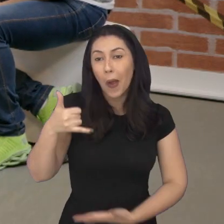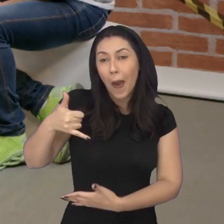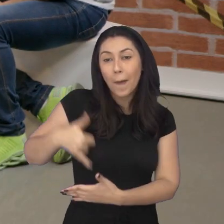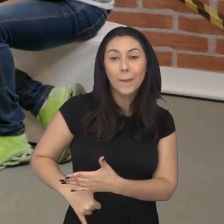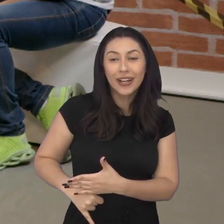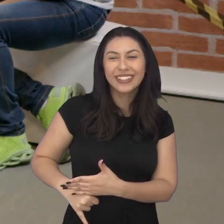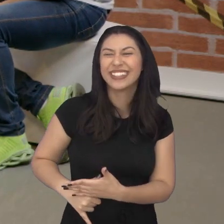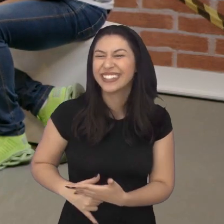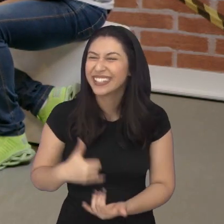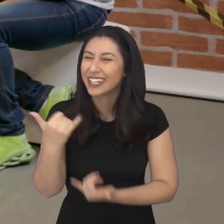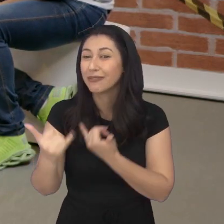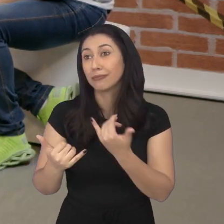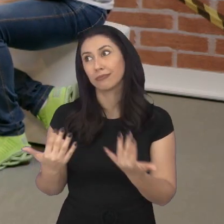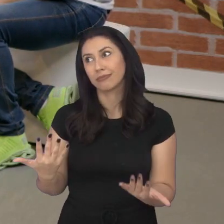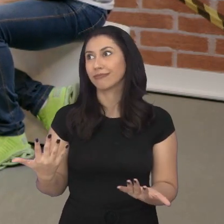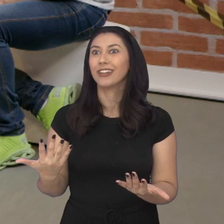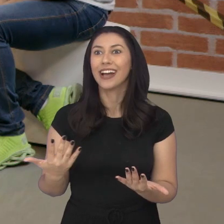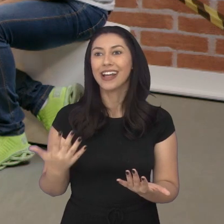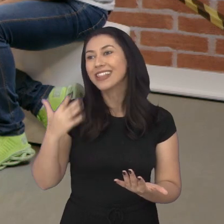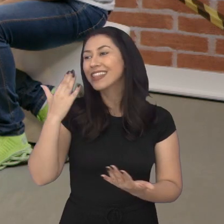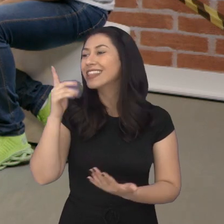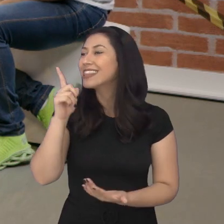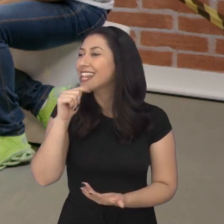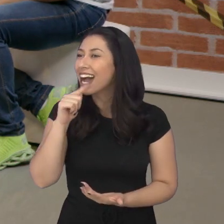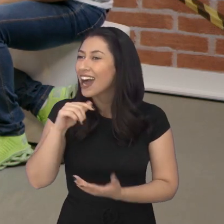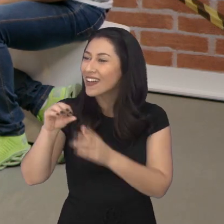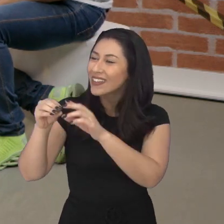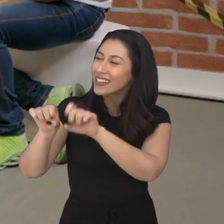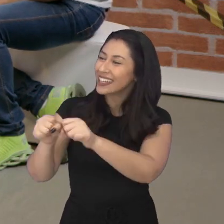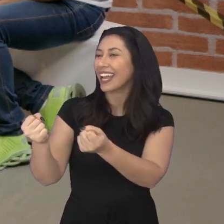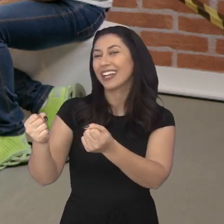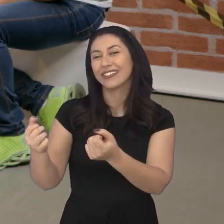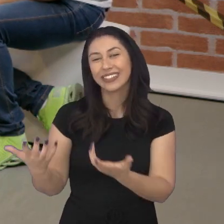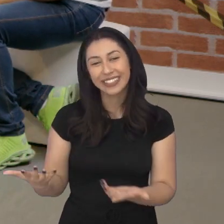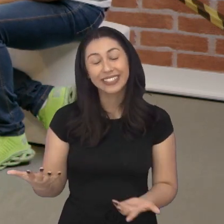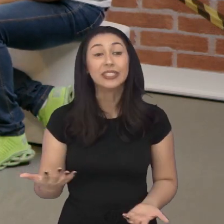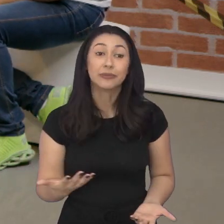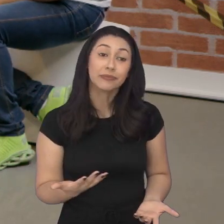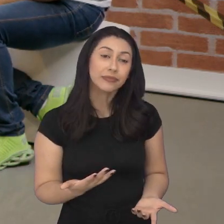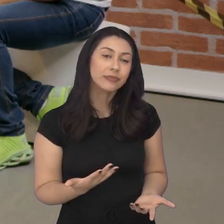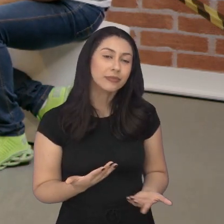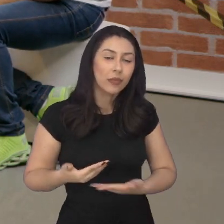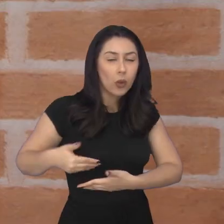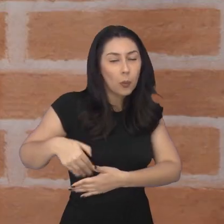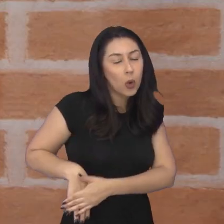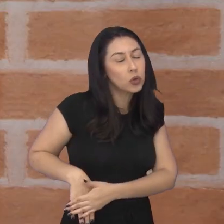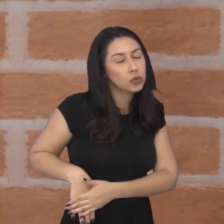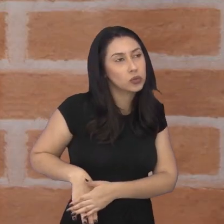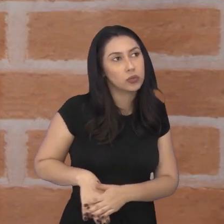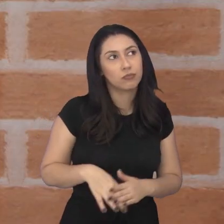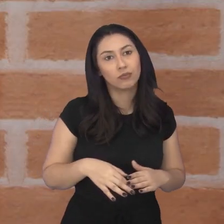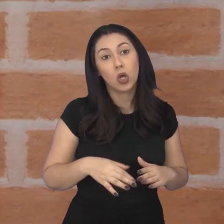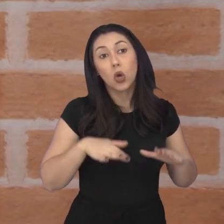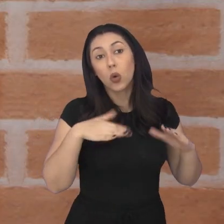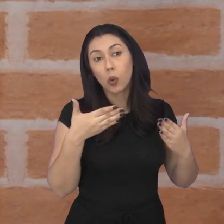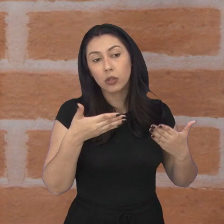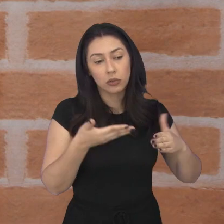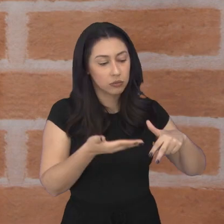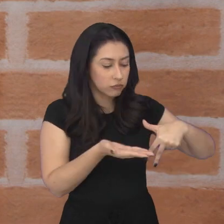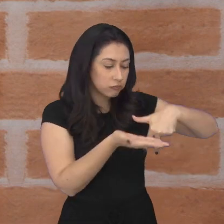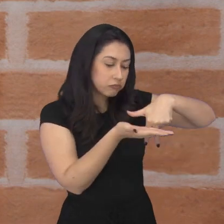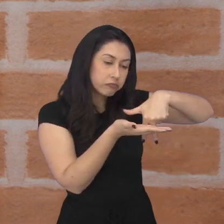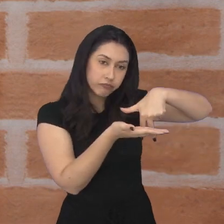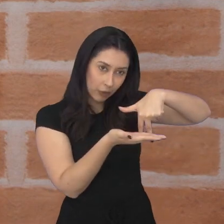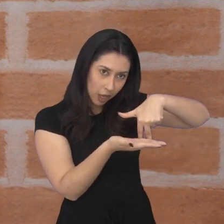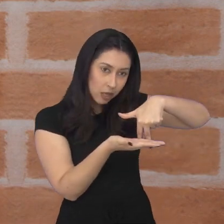o celular assim. Tem que ser um celular daquelas marcas à prova d'água. Geralmente, você coloca um bolso, geralmente num traje um pouquinho maior, assim,